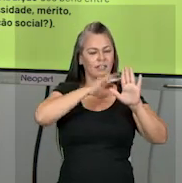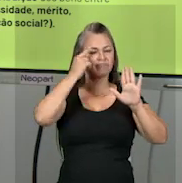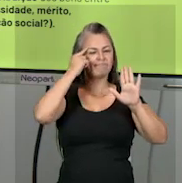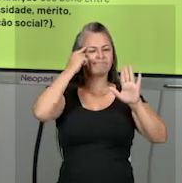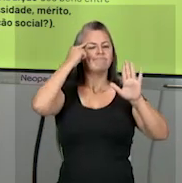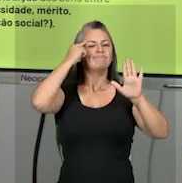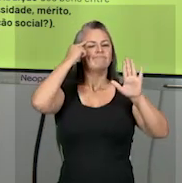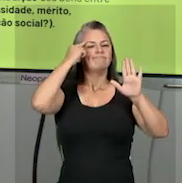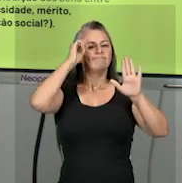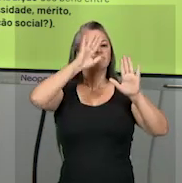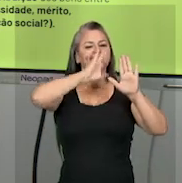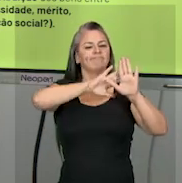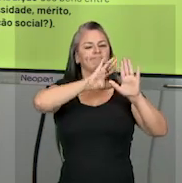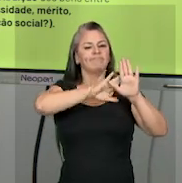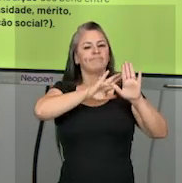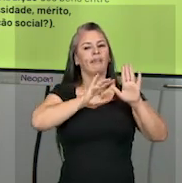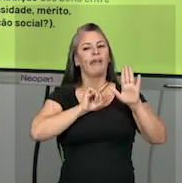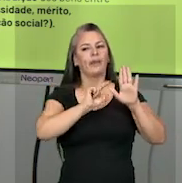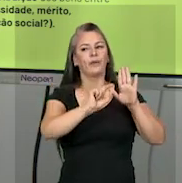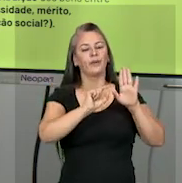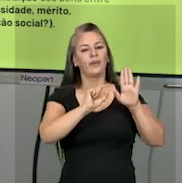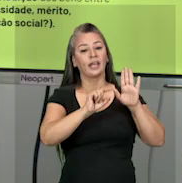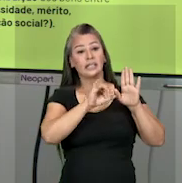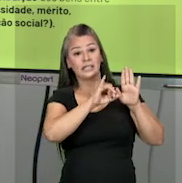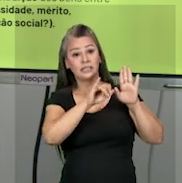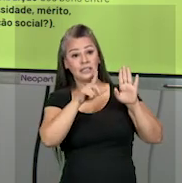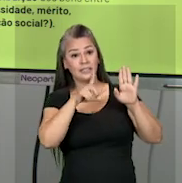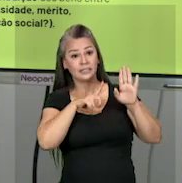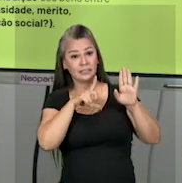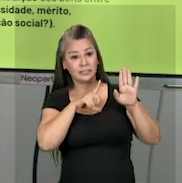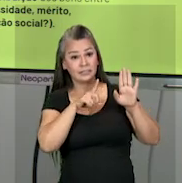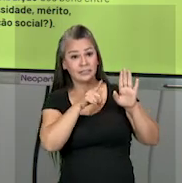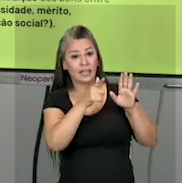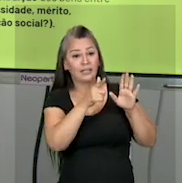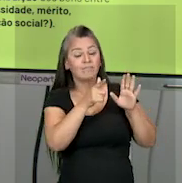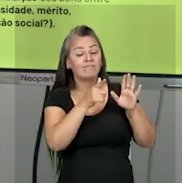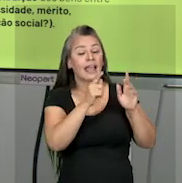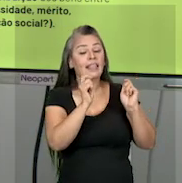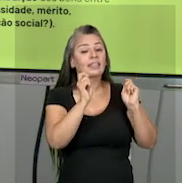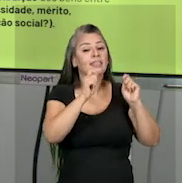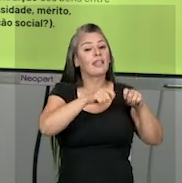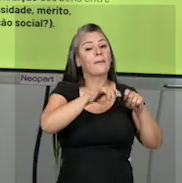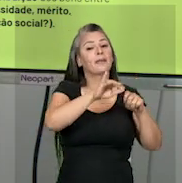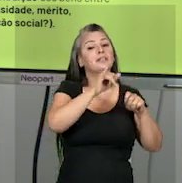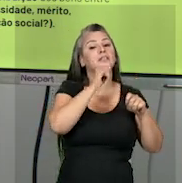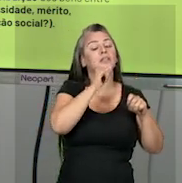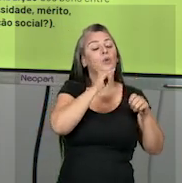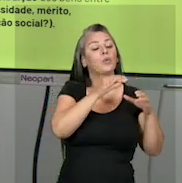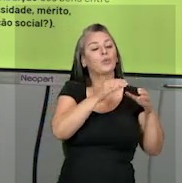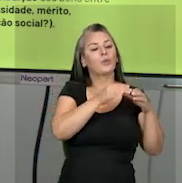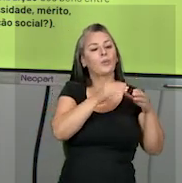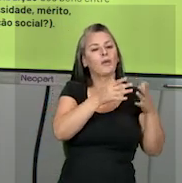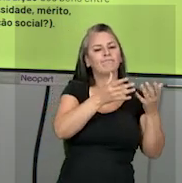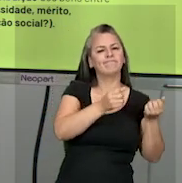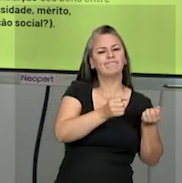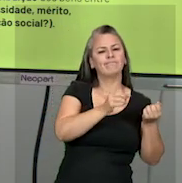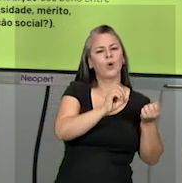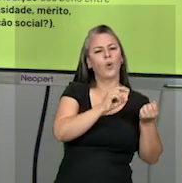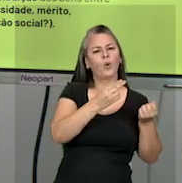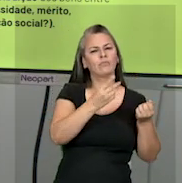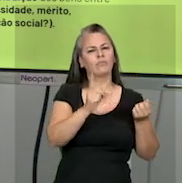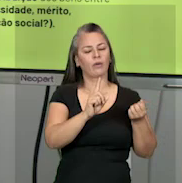menos, né, a igualdade, de acordo com a extensão das pessoas que são afetadas por essa igualdade. Então, são todas